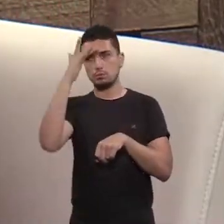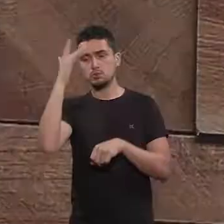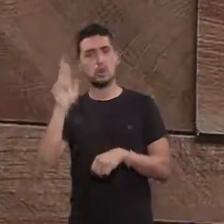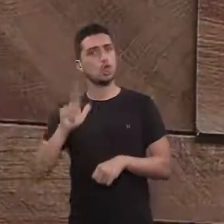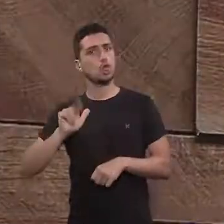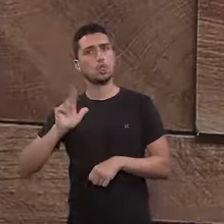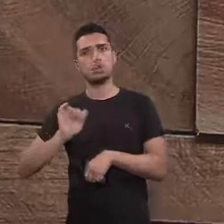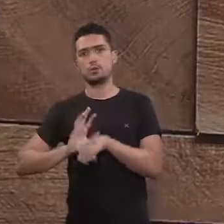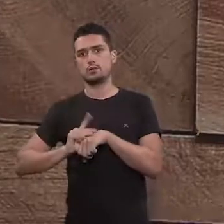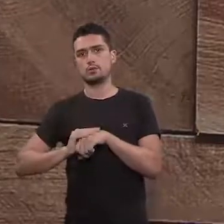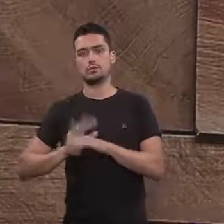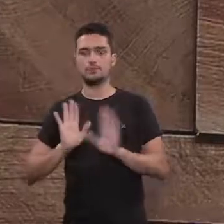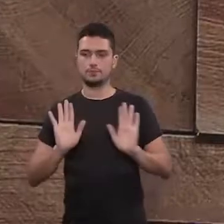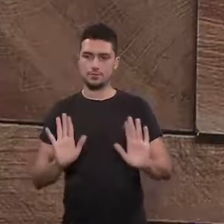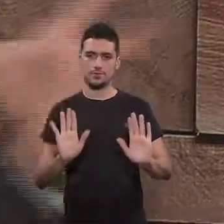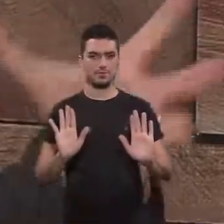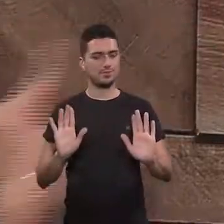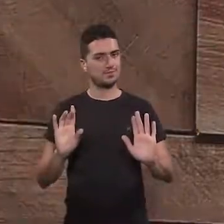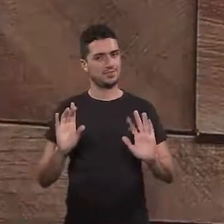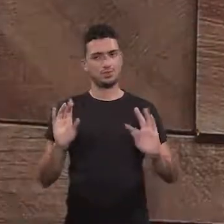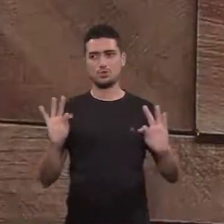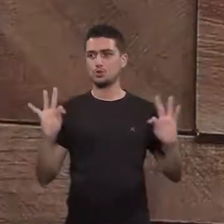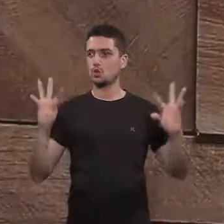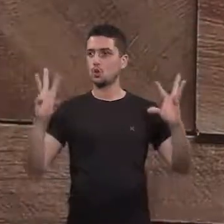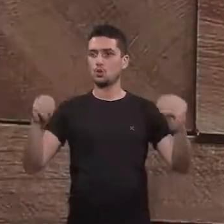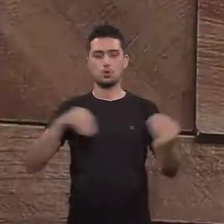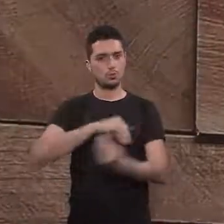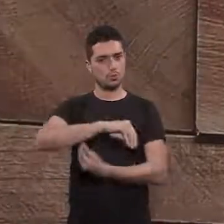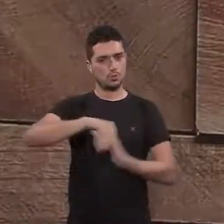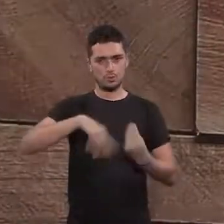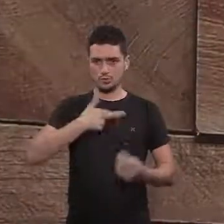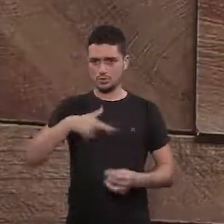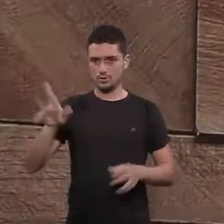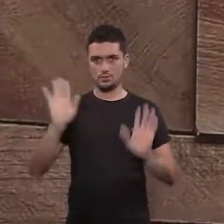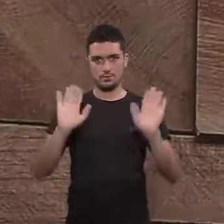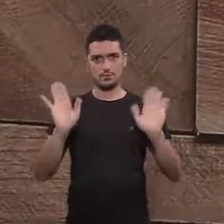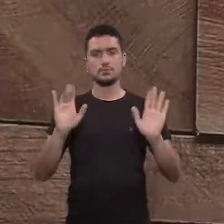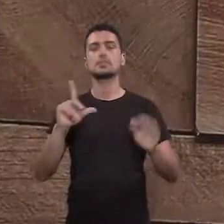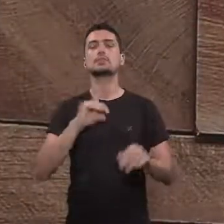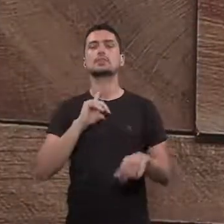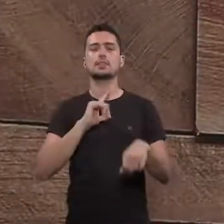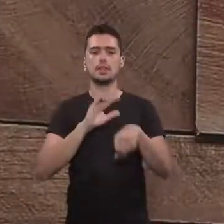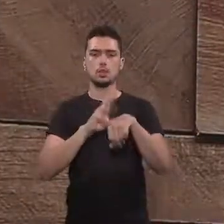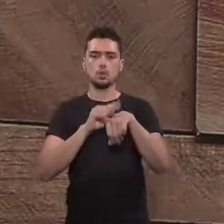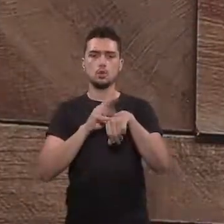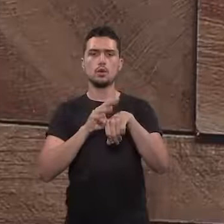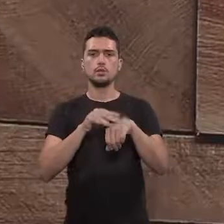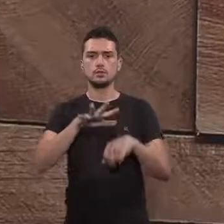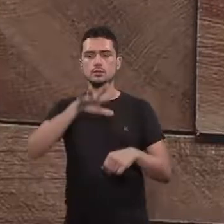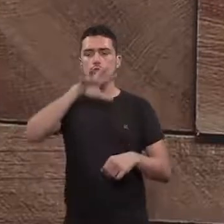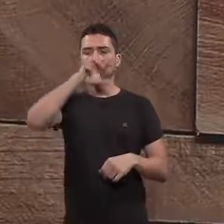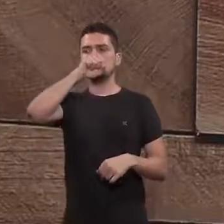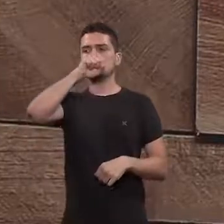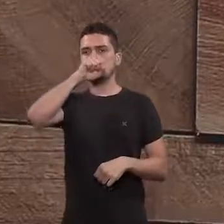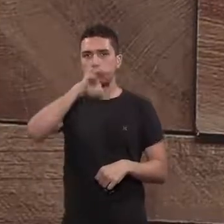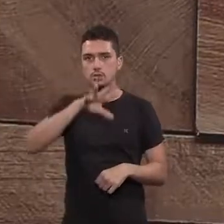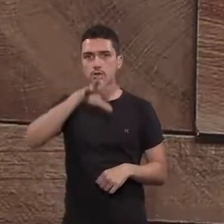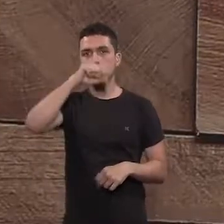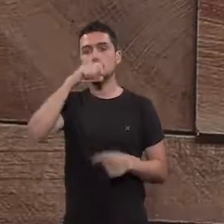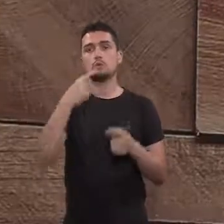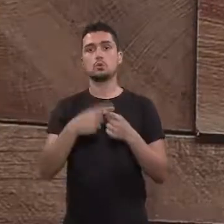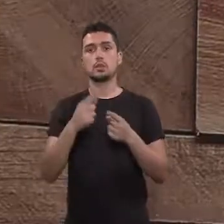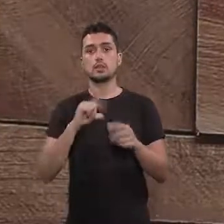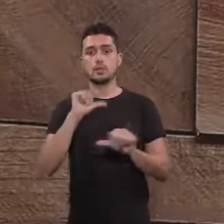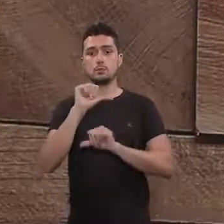ver? Não vamos colocar todo mundo no... Existem algumas doenças respiratórias por alterações anatômicas,